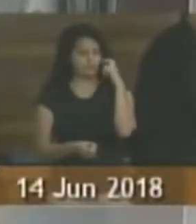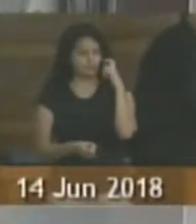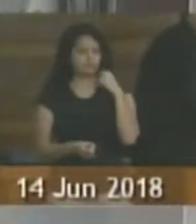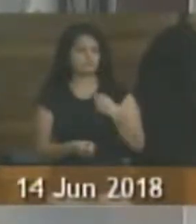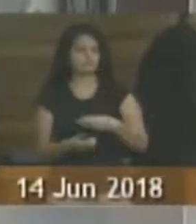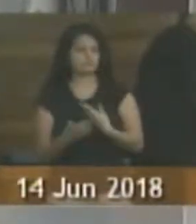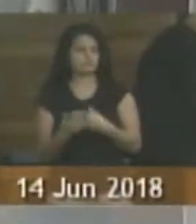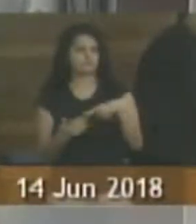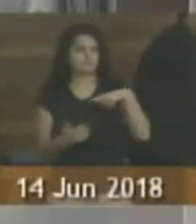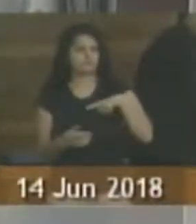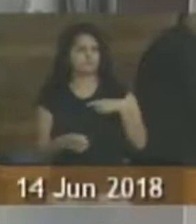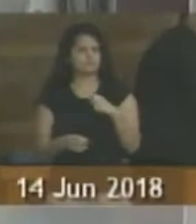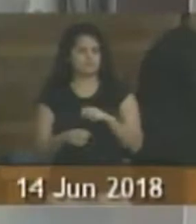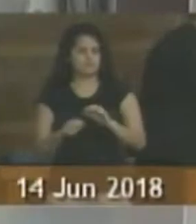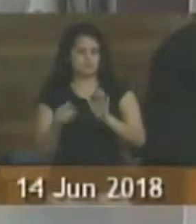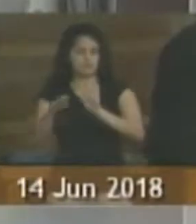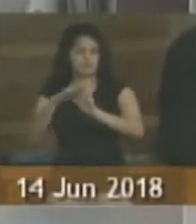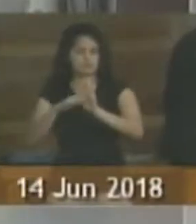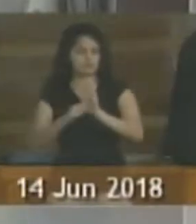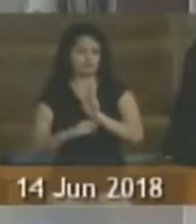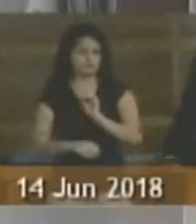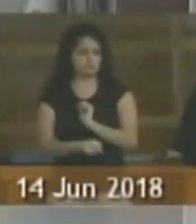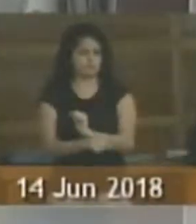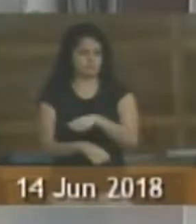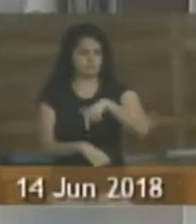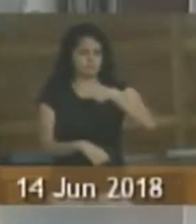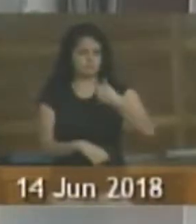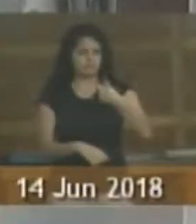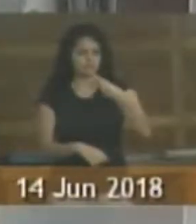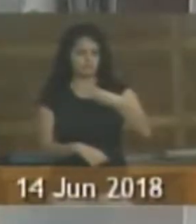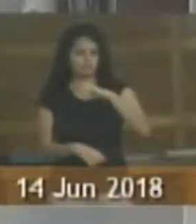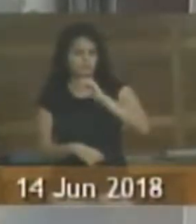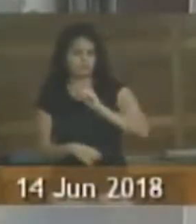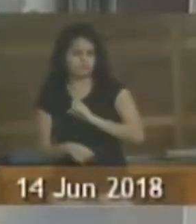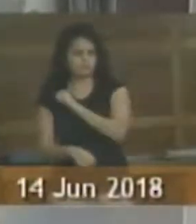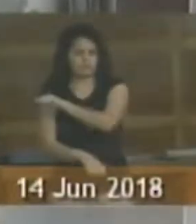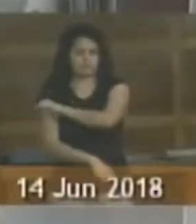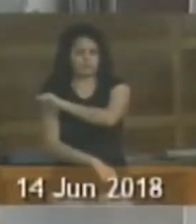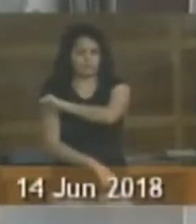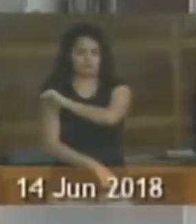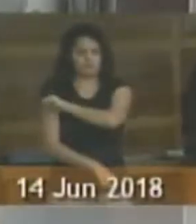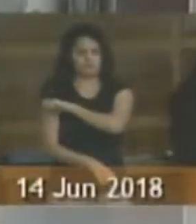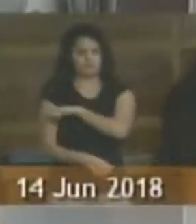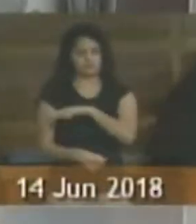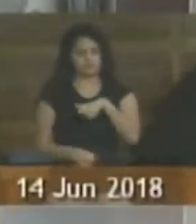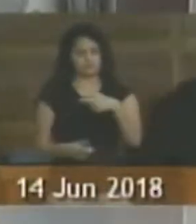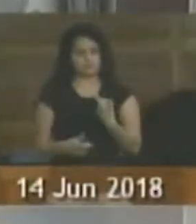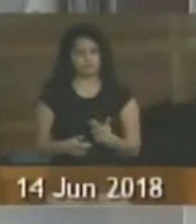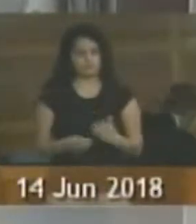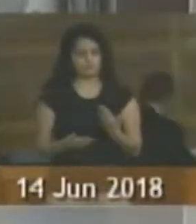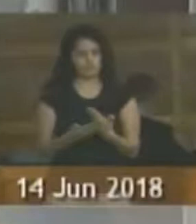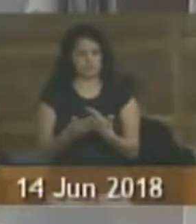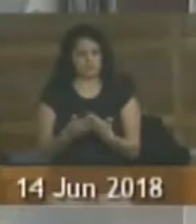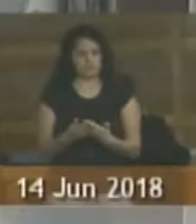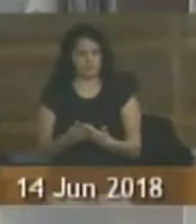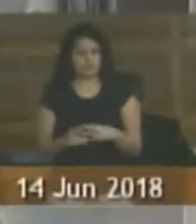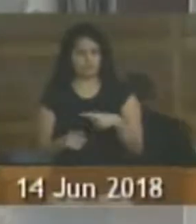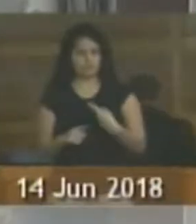de 130 alunos que estão sem aula, porque faltam mesas e cadeiras e